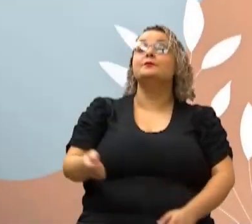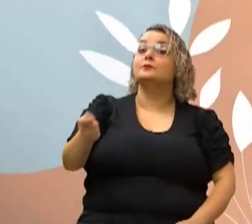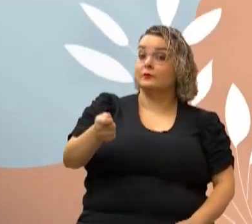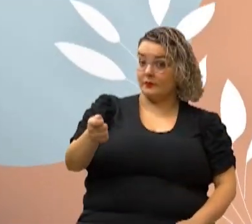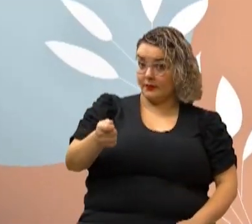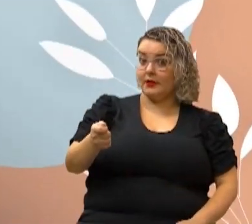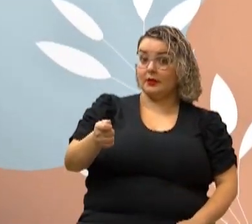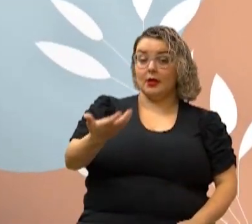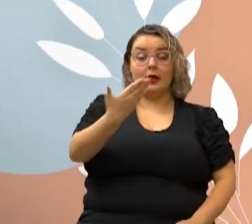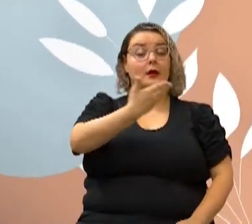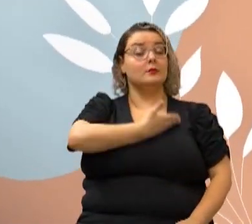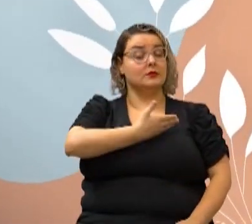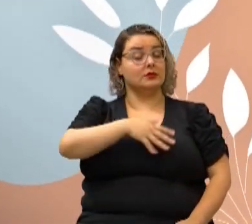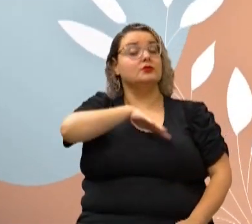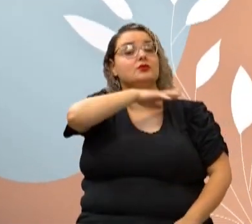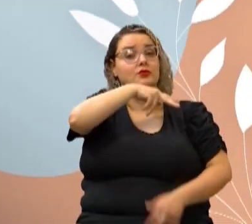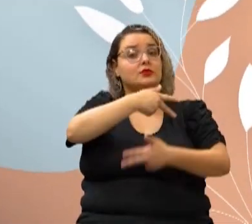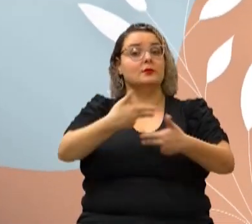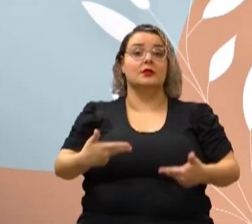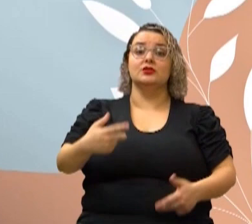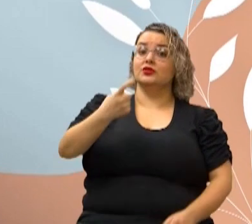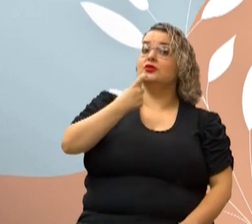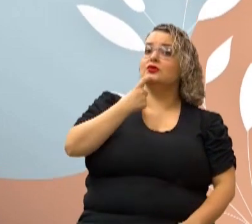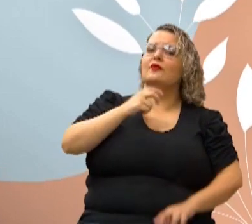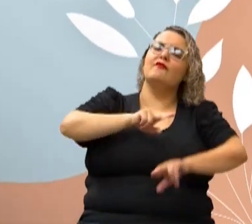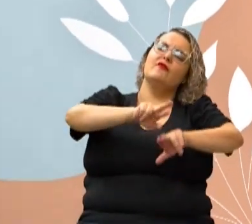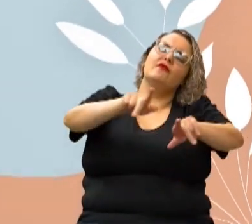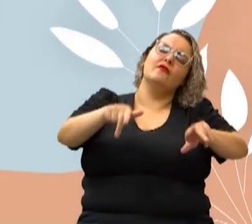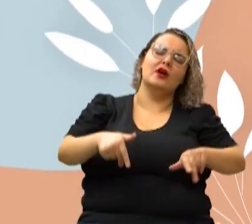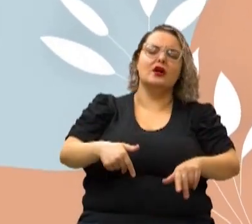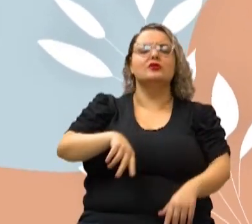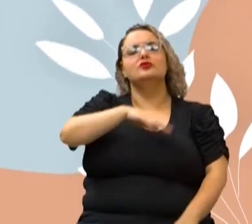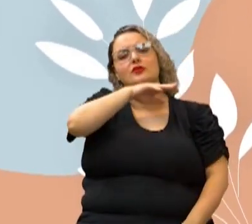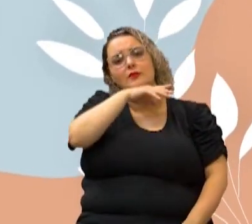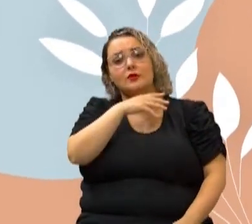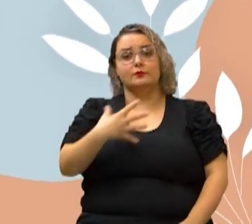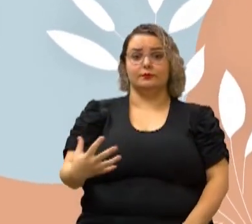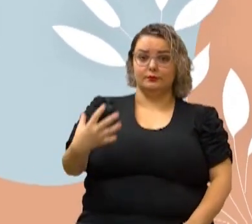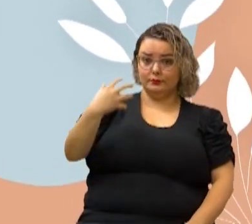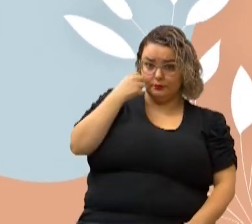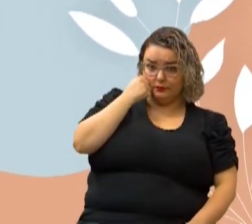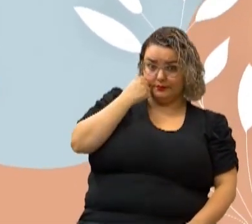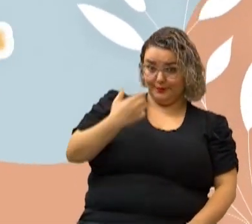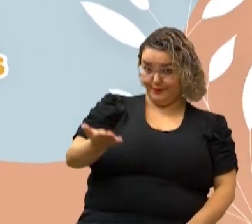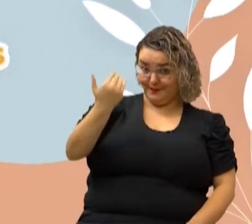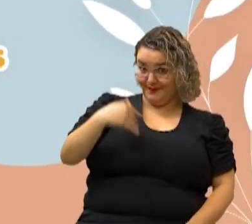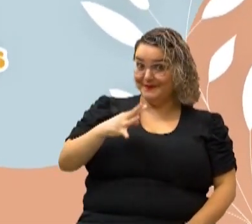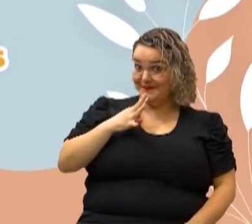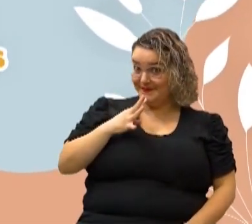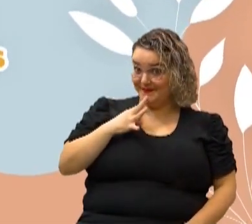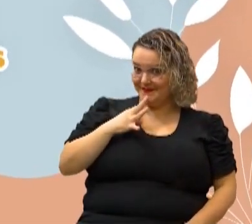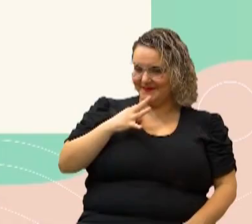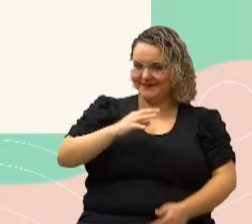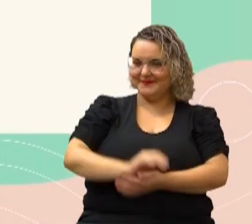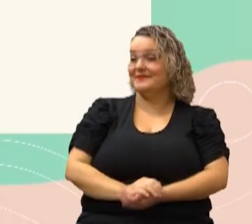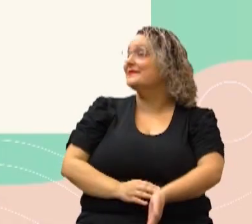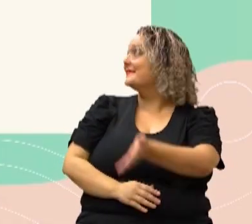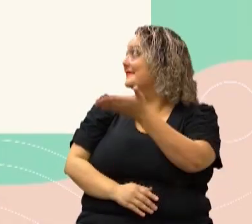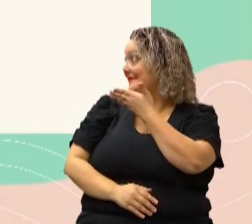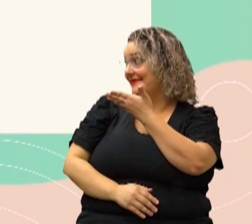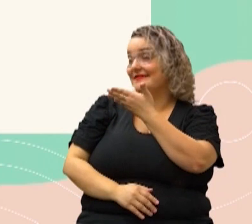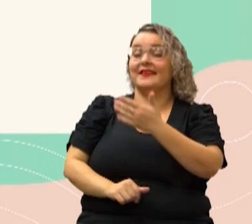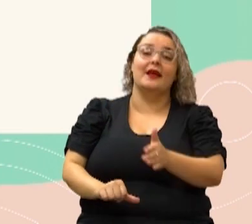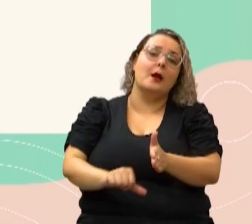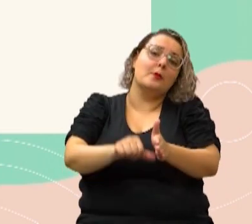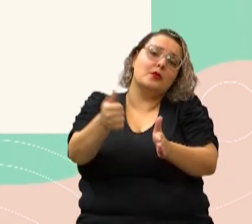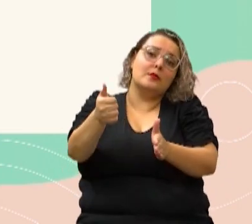A Associação Amigos dos Animais de Campinas tem vários bichinhos que estão para adoção. Vamos conhecer? A